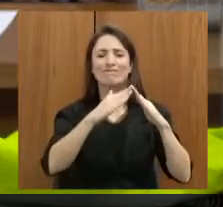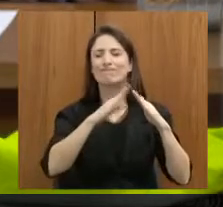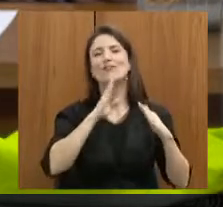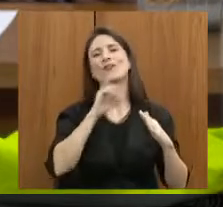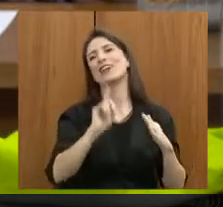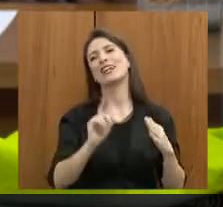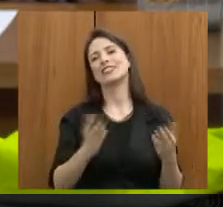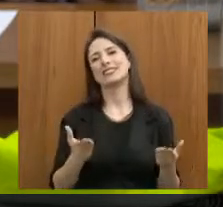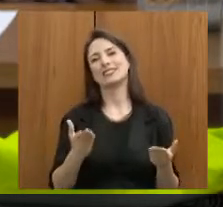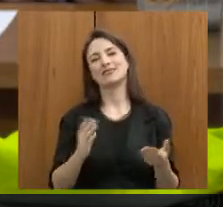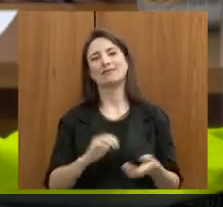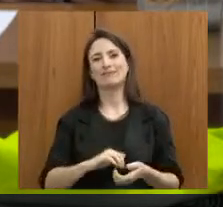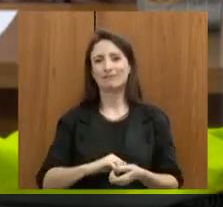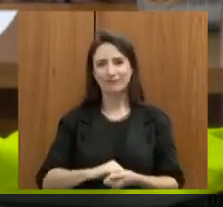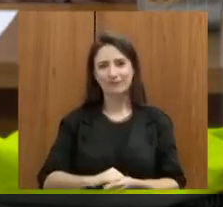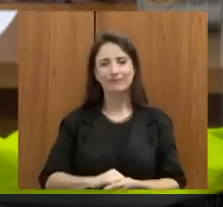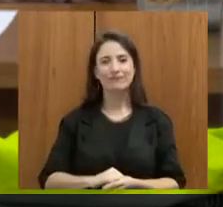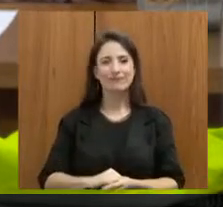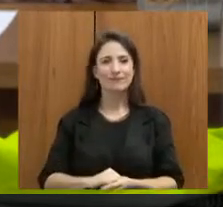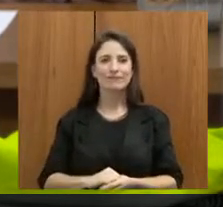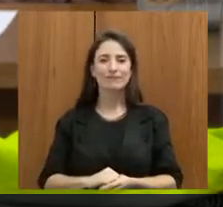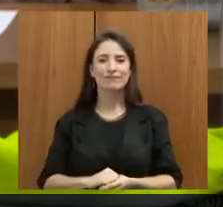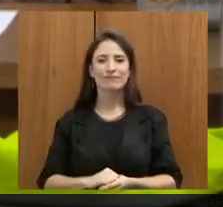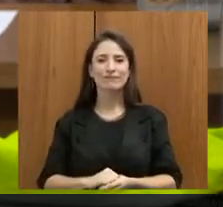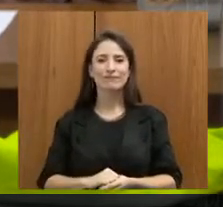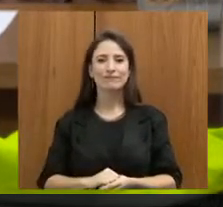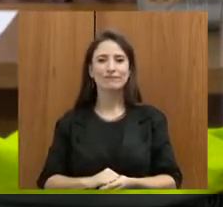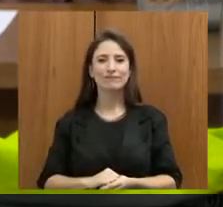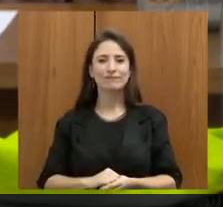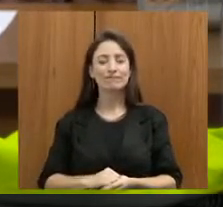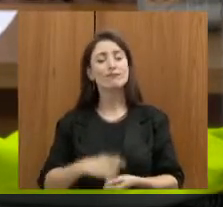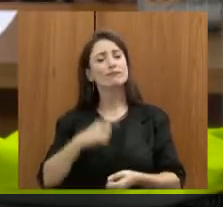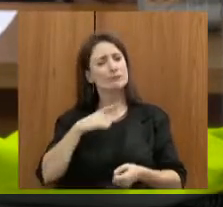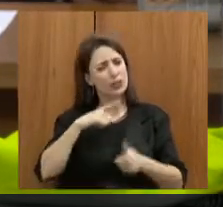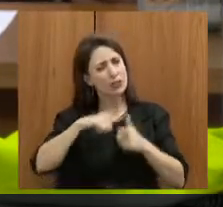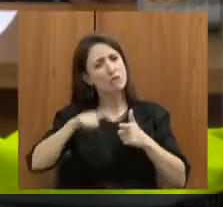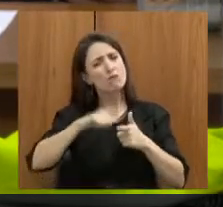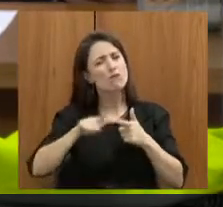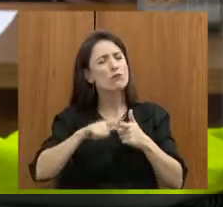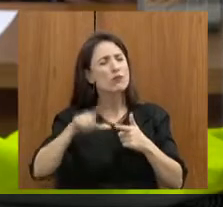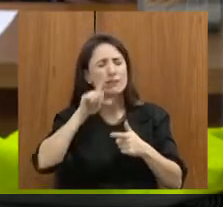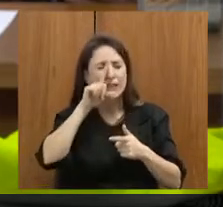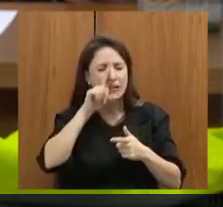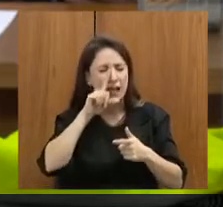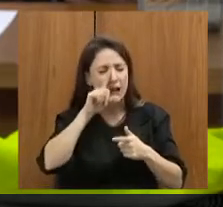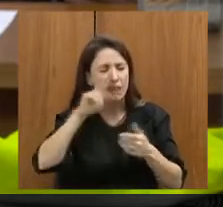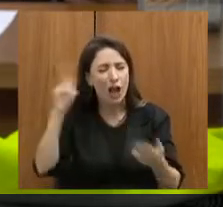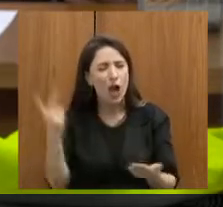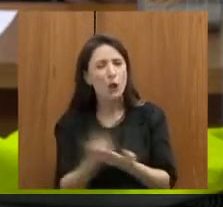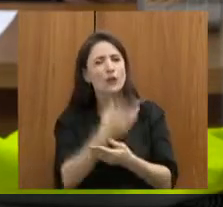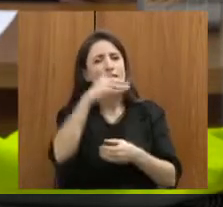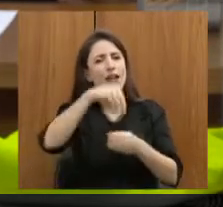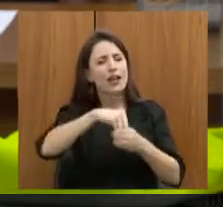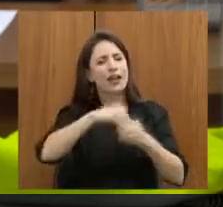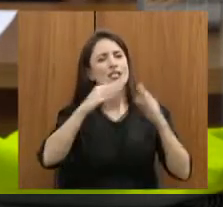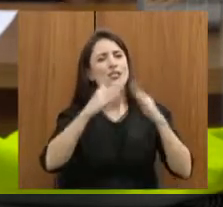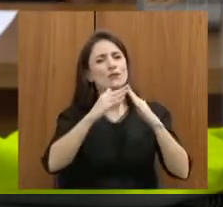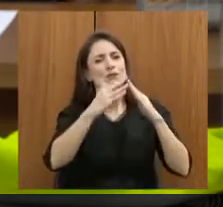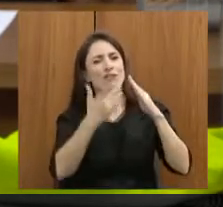E aí e nós temos um problema grave acontecendo dentro dos terreiros nossas